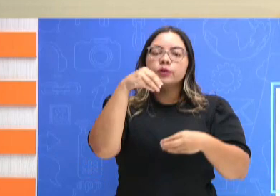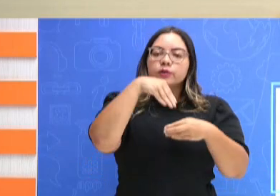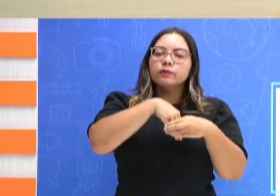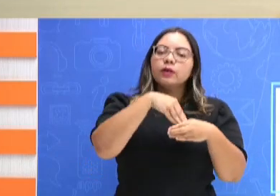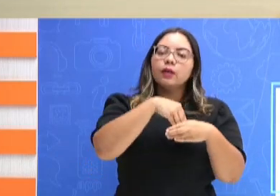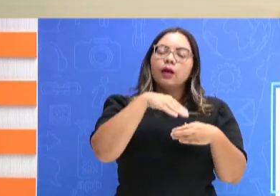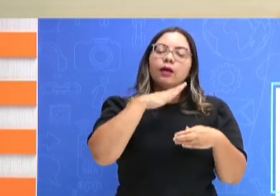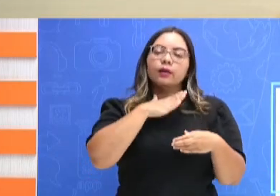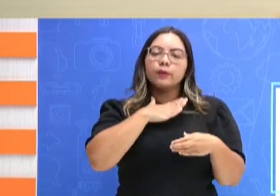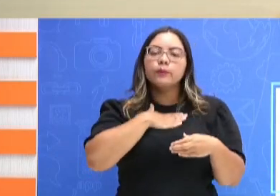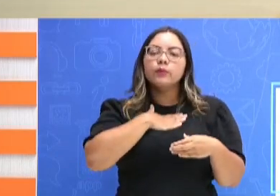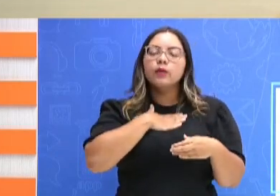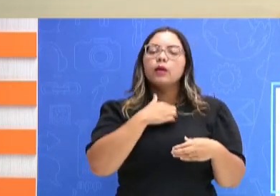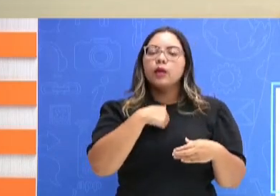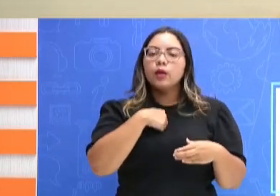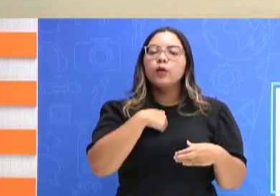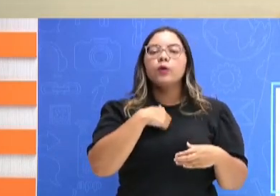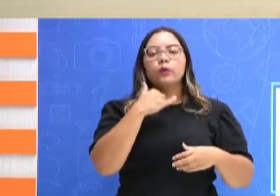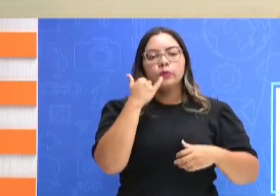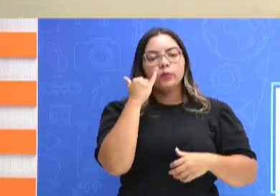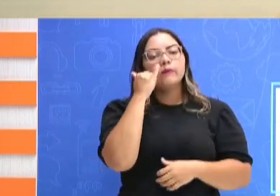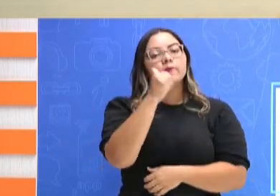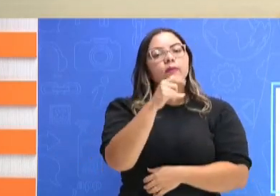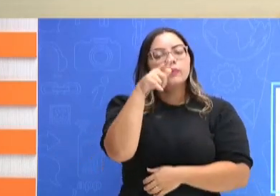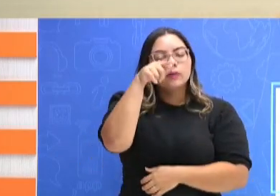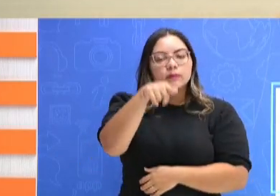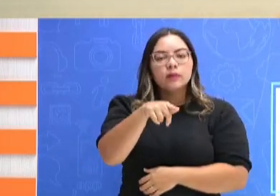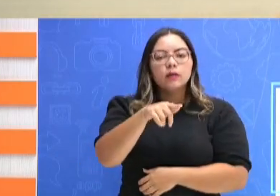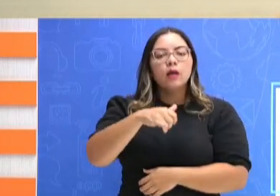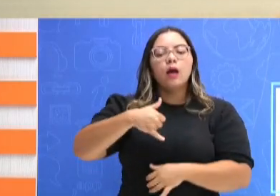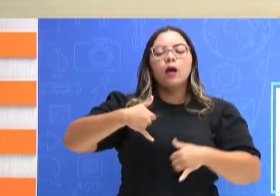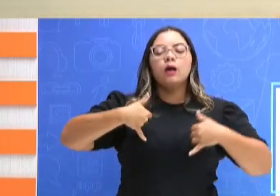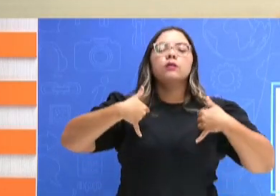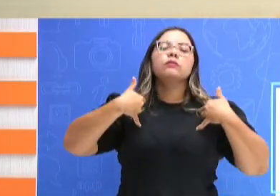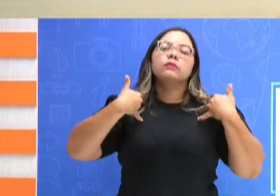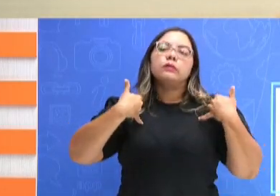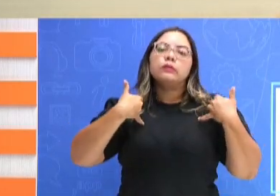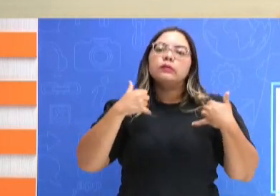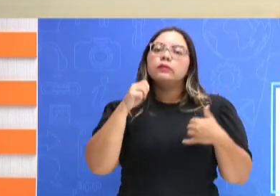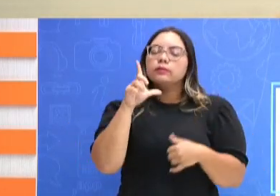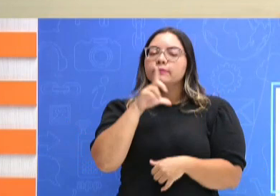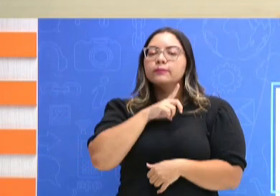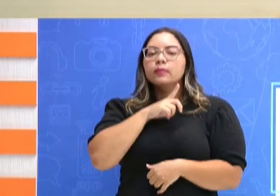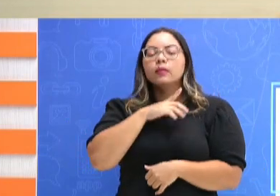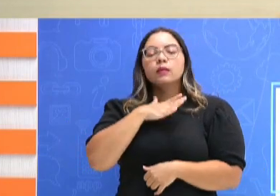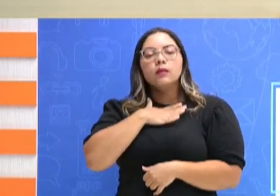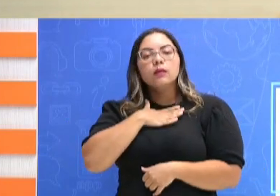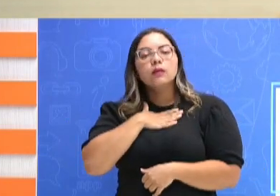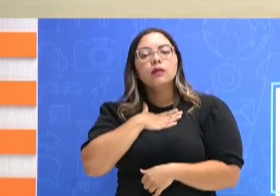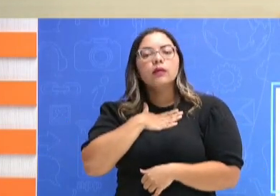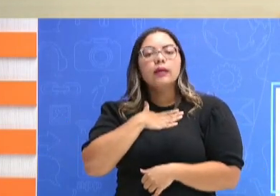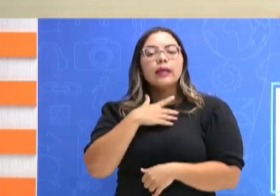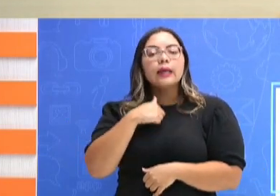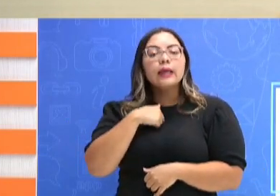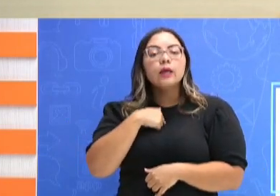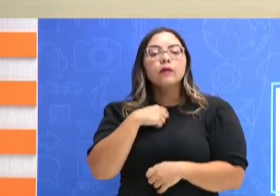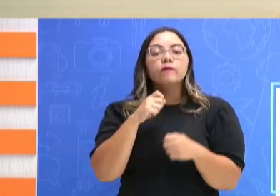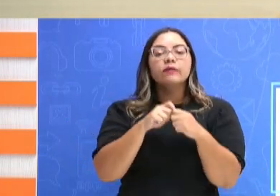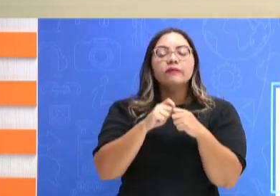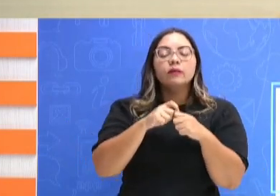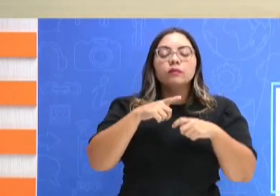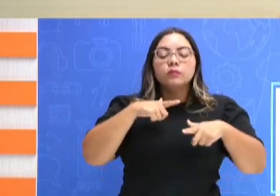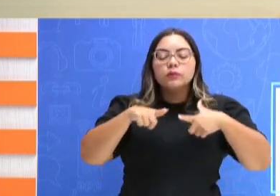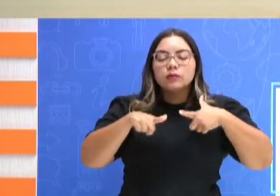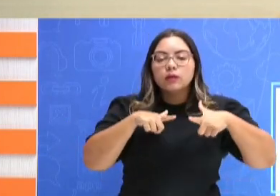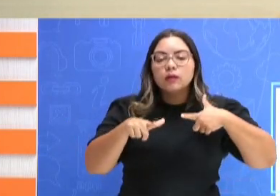confiança, continue afirmando que o orgulho sempre irá existir de ter votado em mim, porque eu irei me dedicar todos os